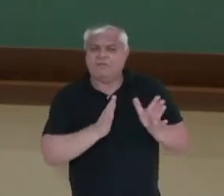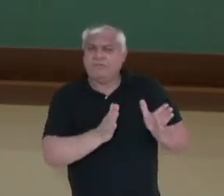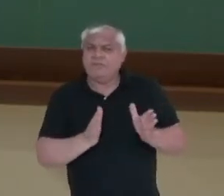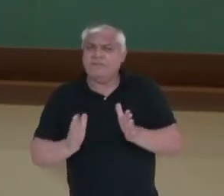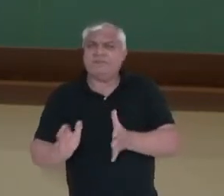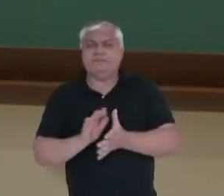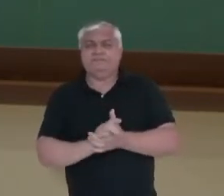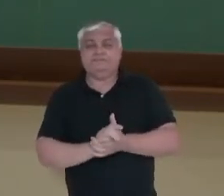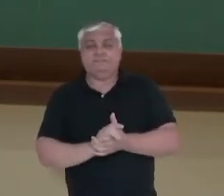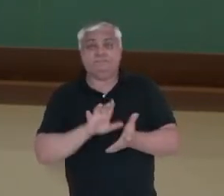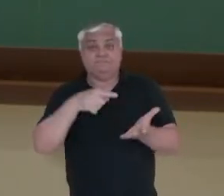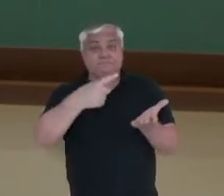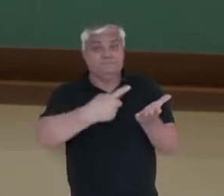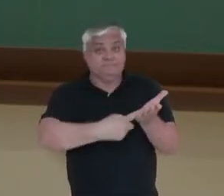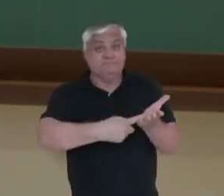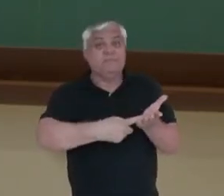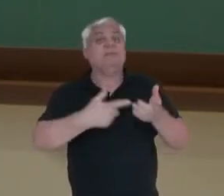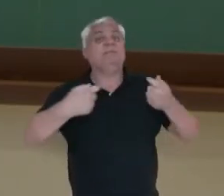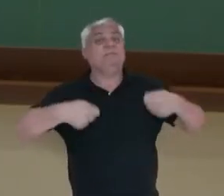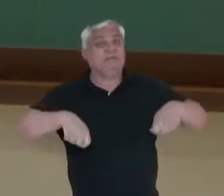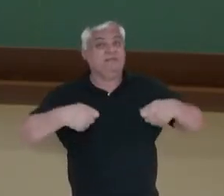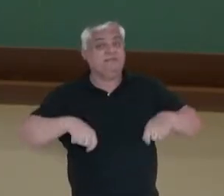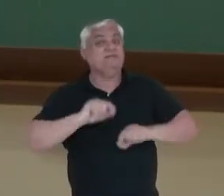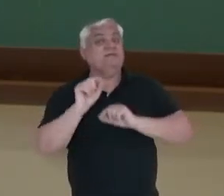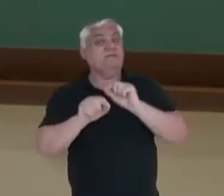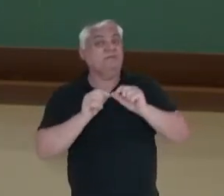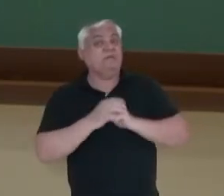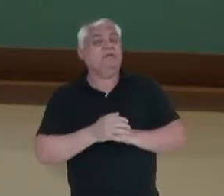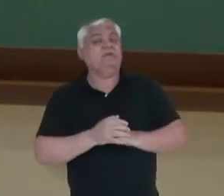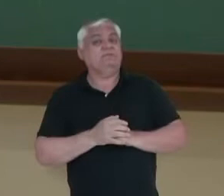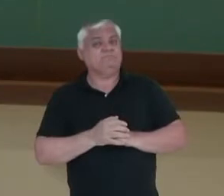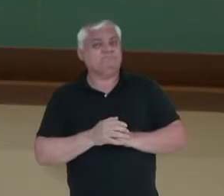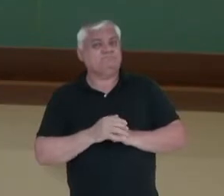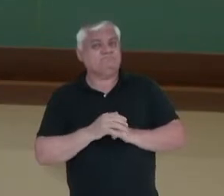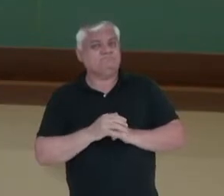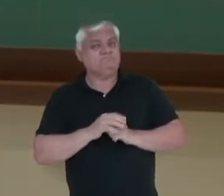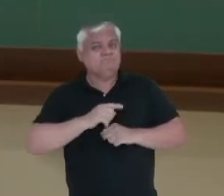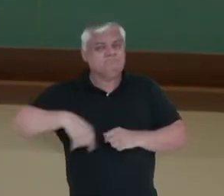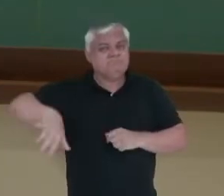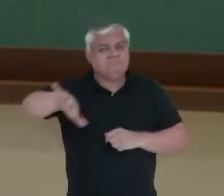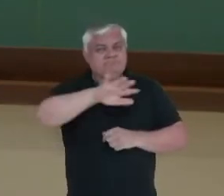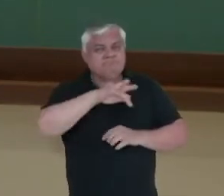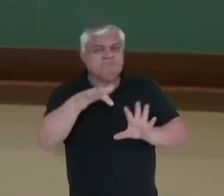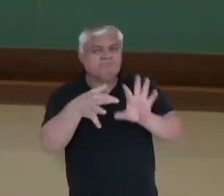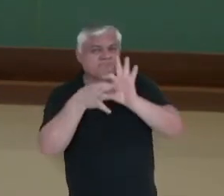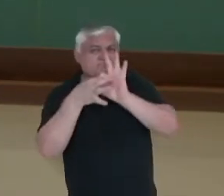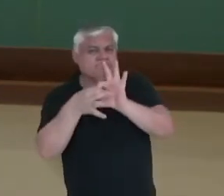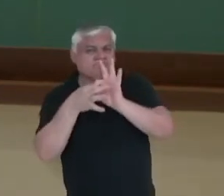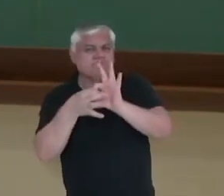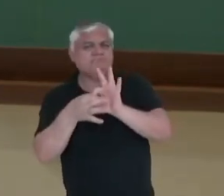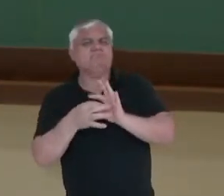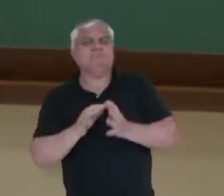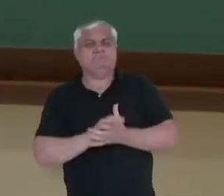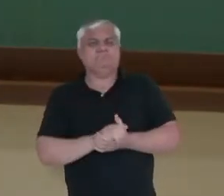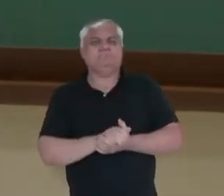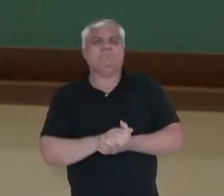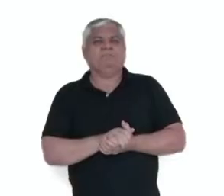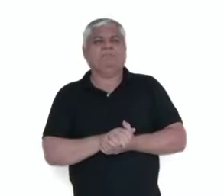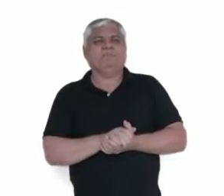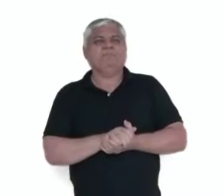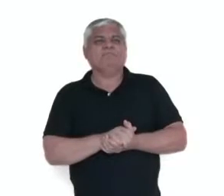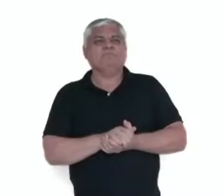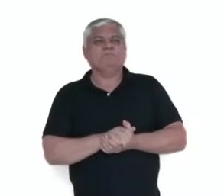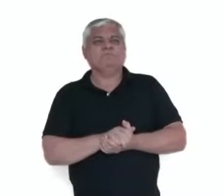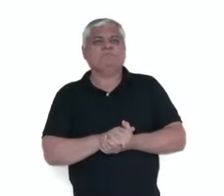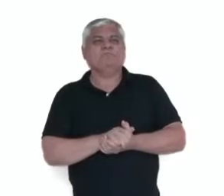realizar acordos é necessário que haja, então, um convencimento, uma persuasão das pessoas. No